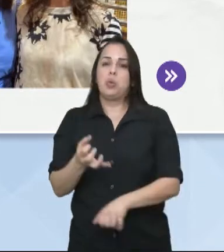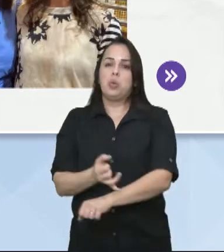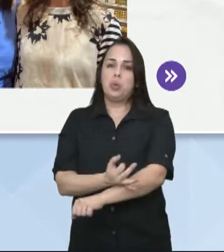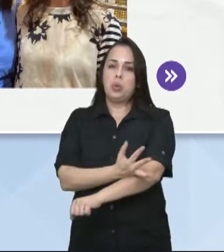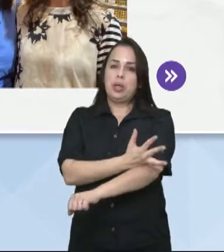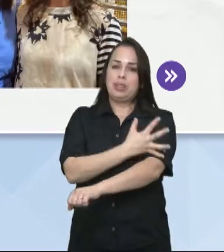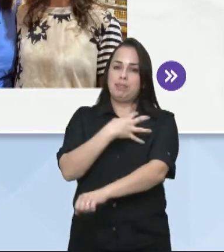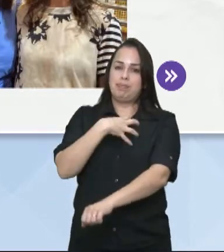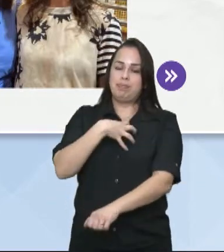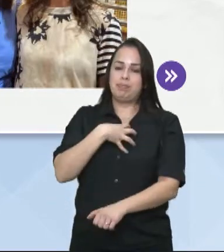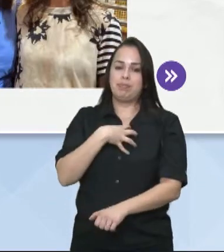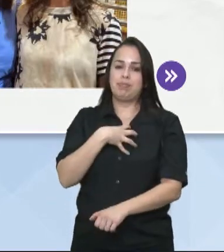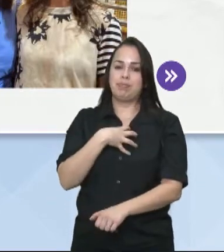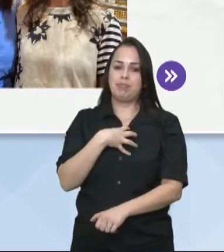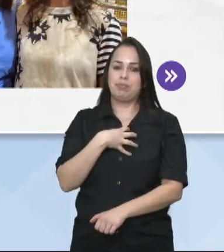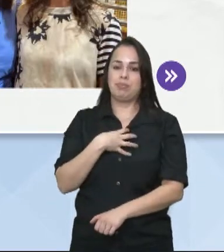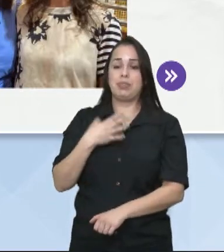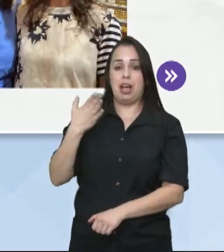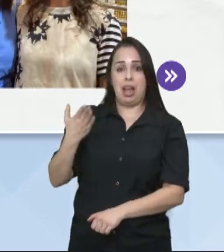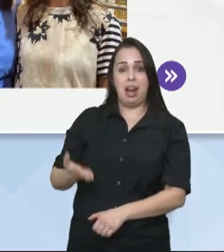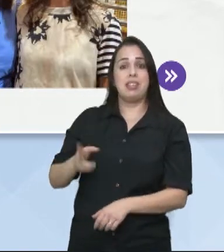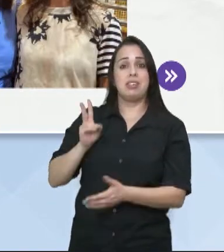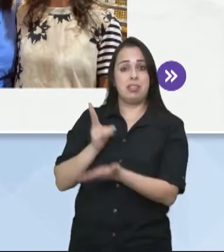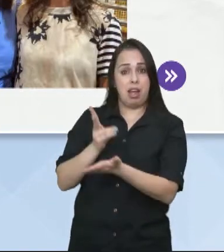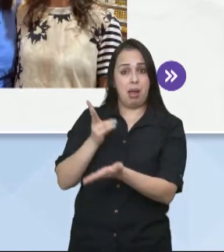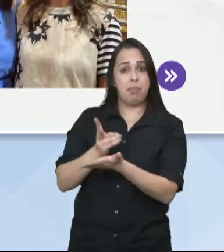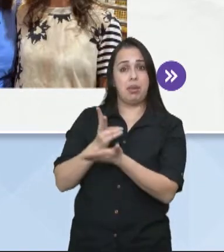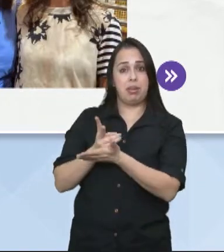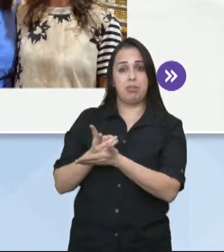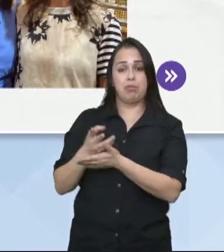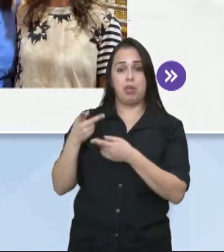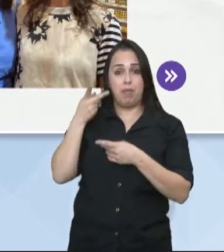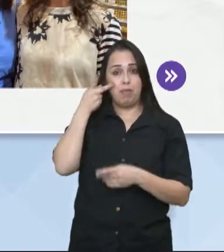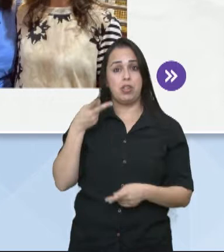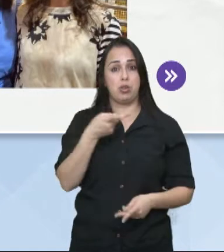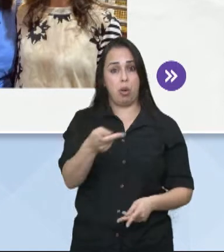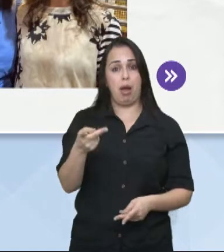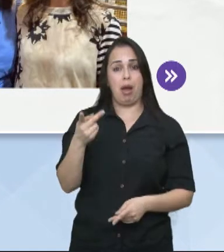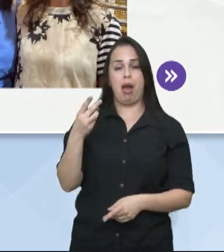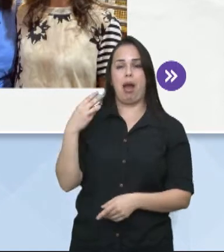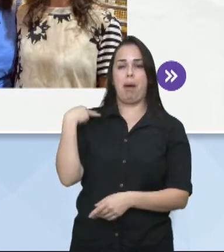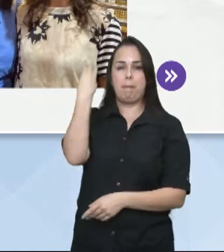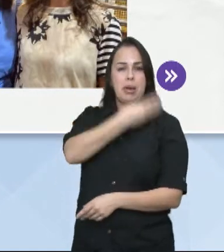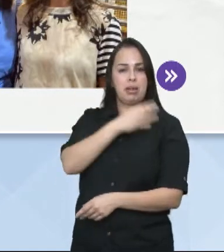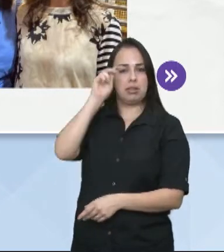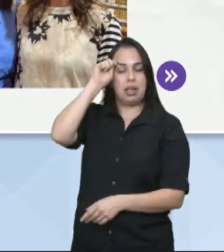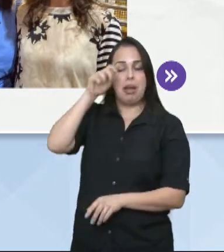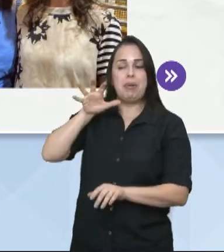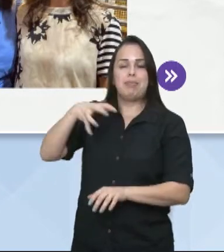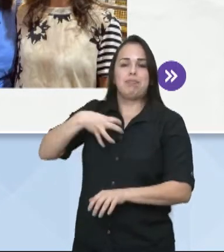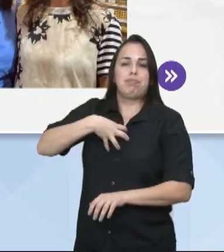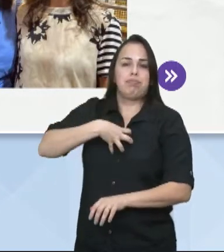Lu Alckmin, que sempre esteve presente em Aparecida, estava bastante emocionada